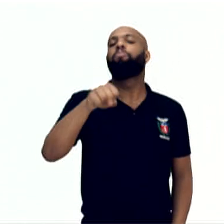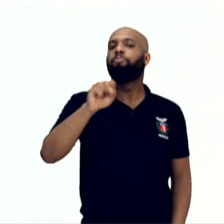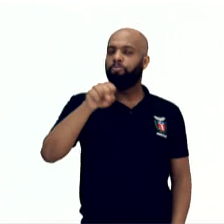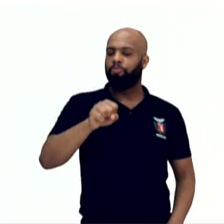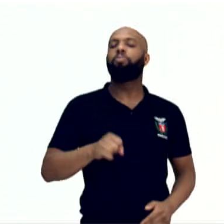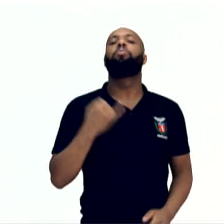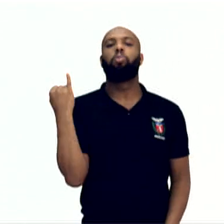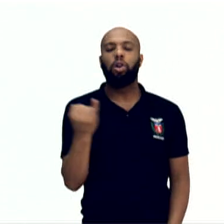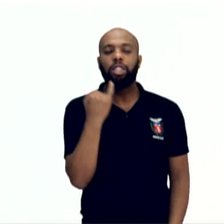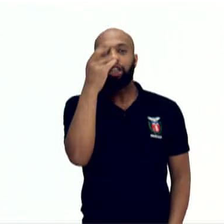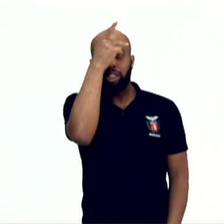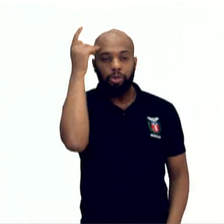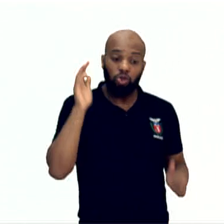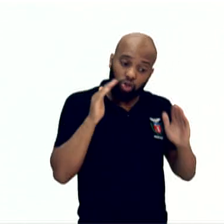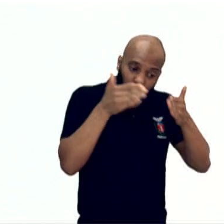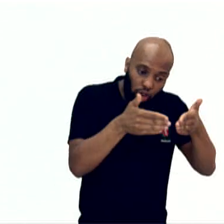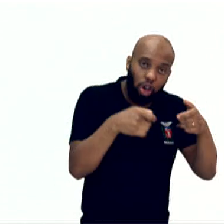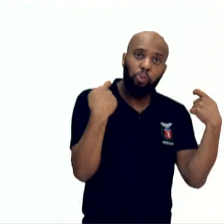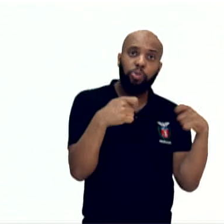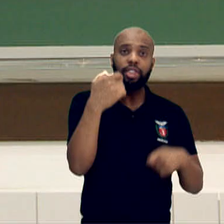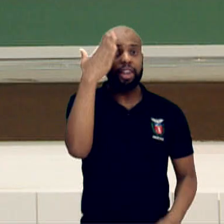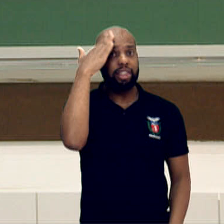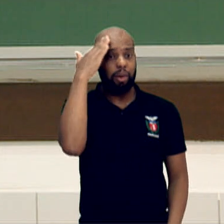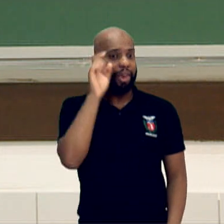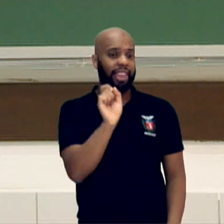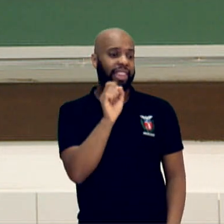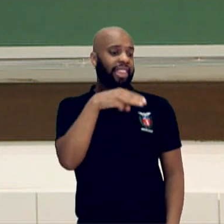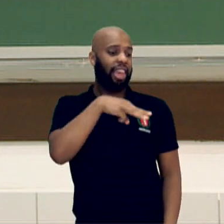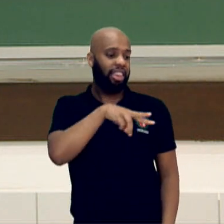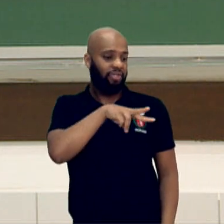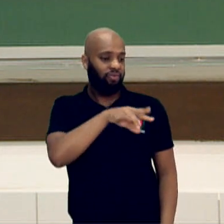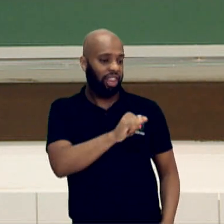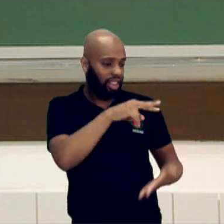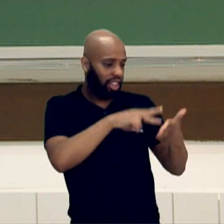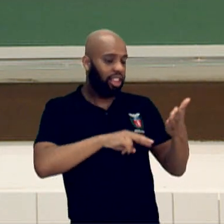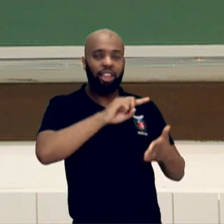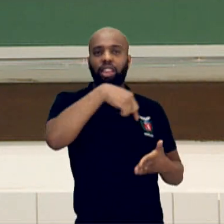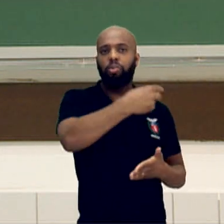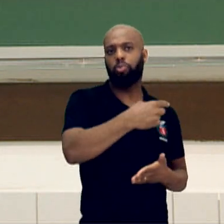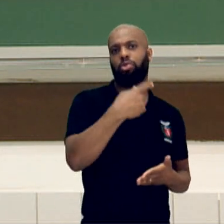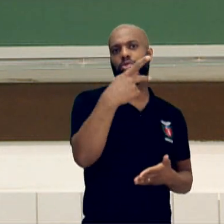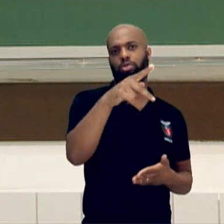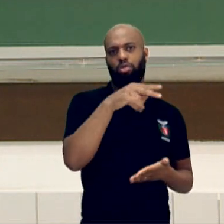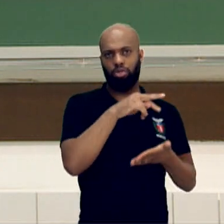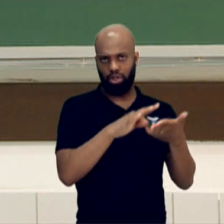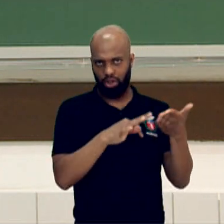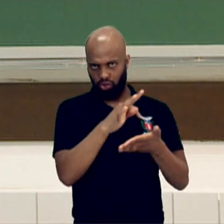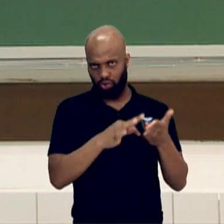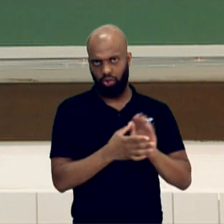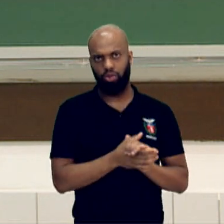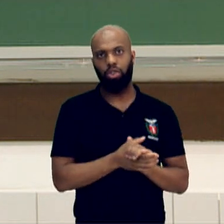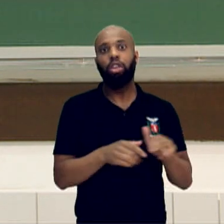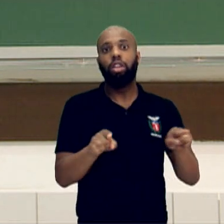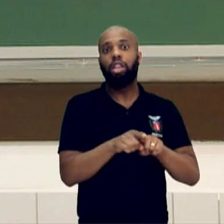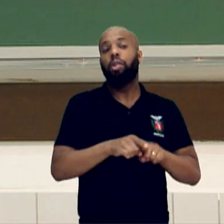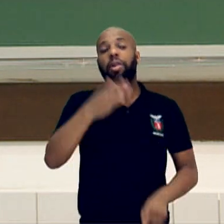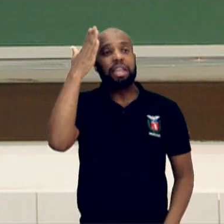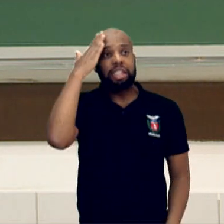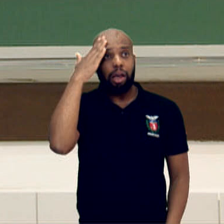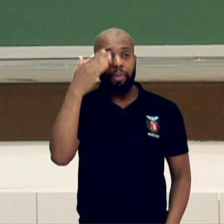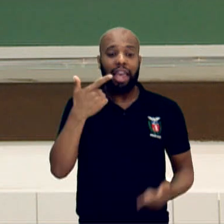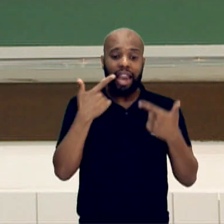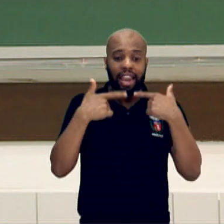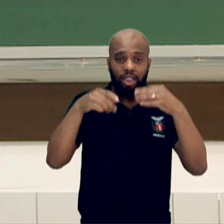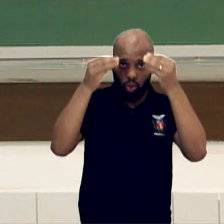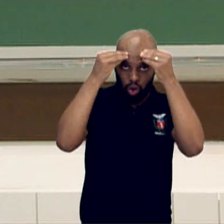Sim, é importante. Eu tenho que saber para quem que eu vou escrever o meu texto. Até mesmo para saber a linguagem